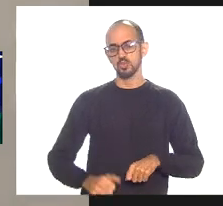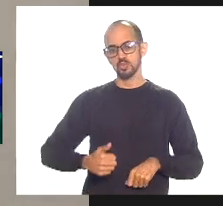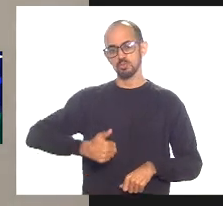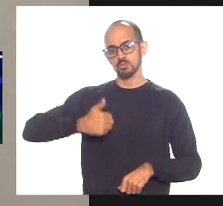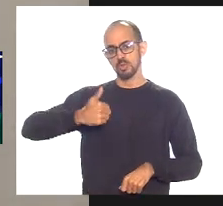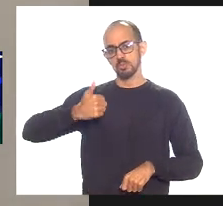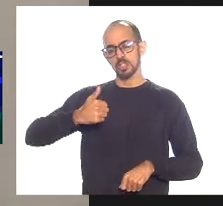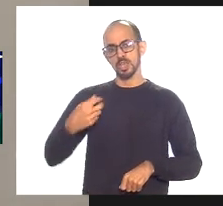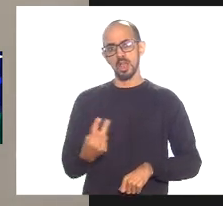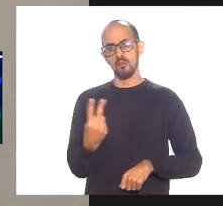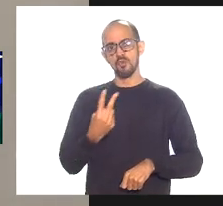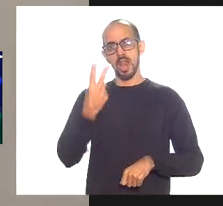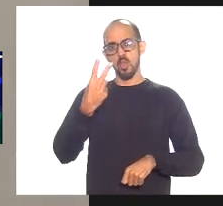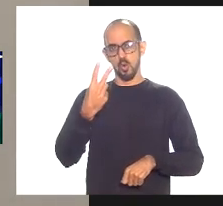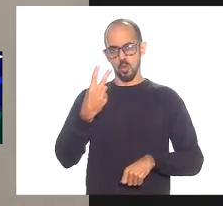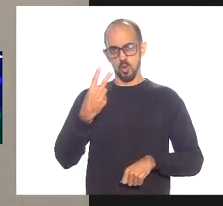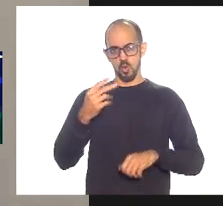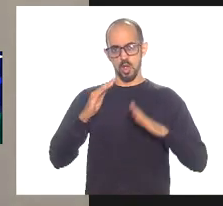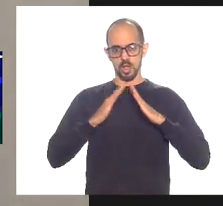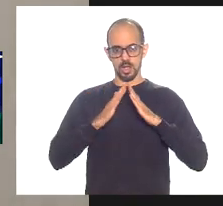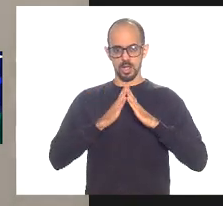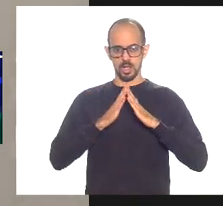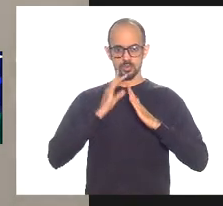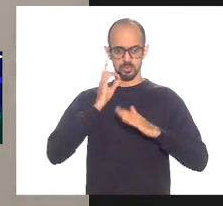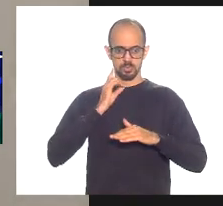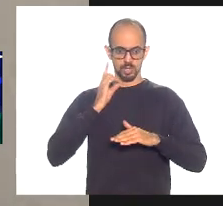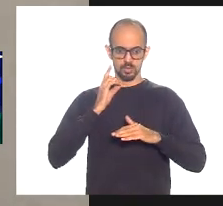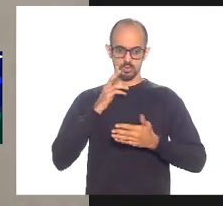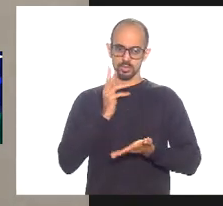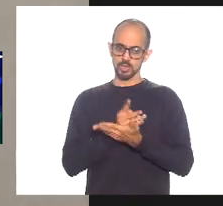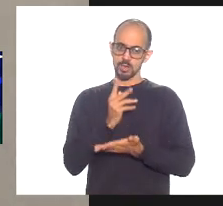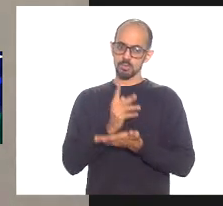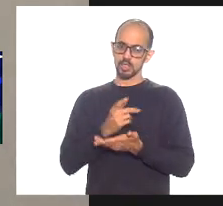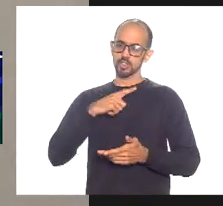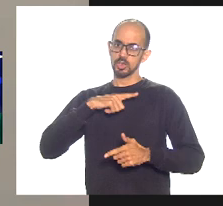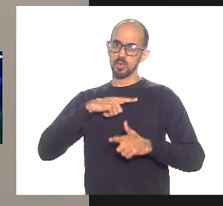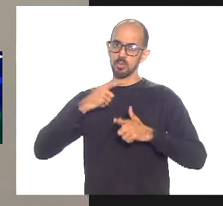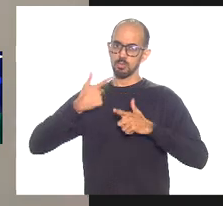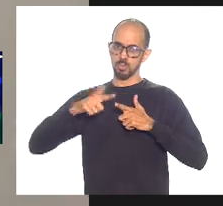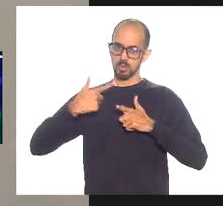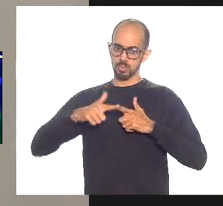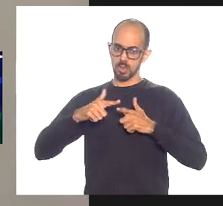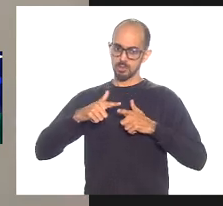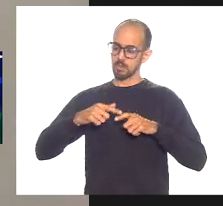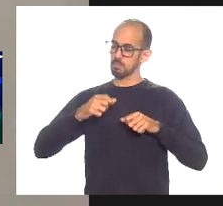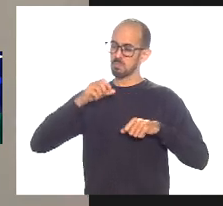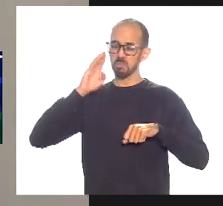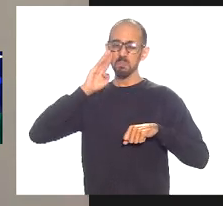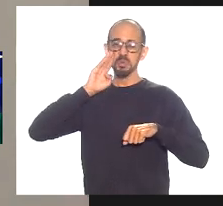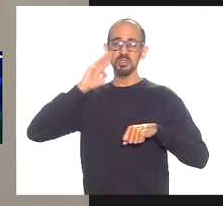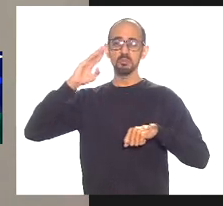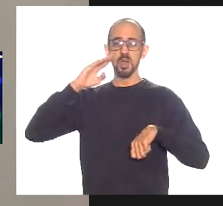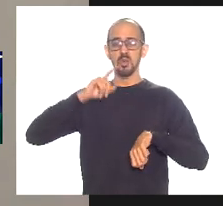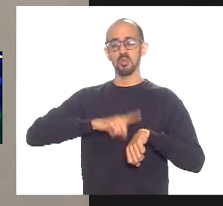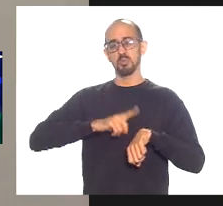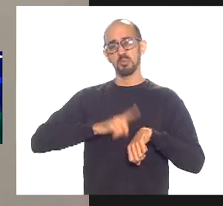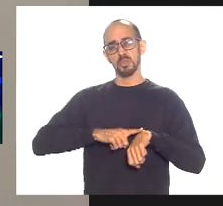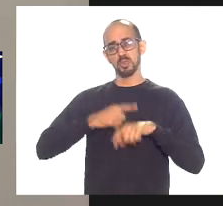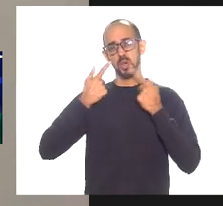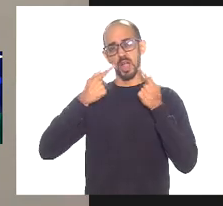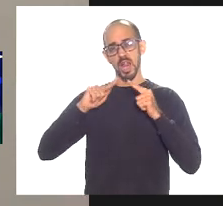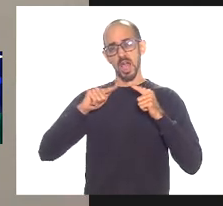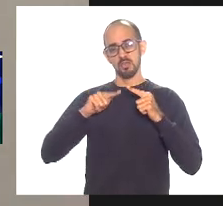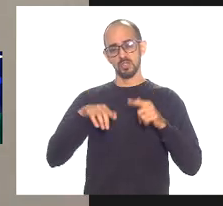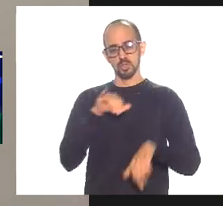valorizar essa casa Presidente sempre que a gente tem um problema ainda mais no momento grave com que o Rio de Janeiro Brasil está